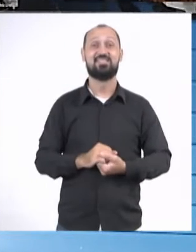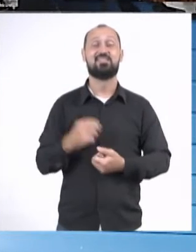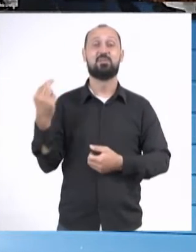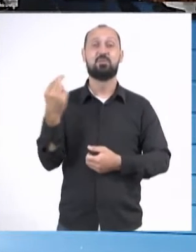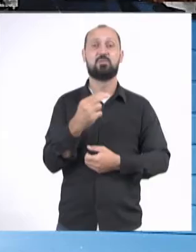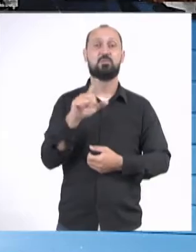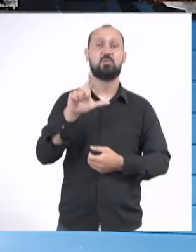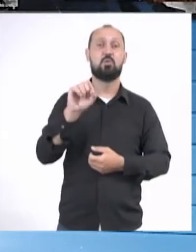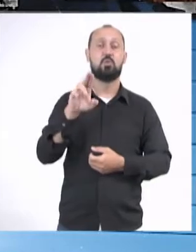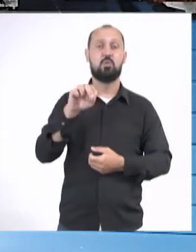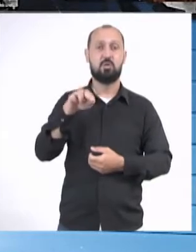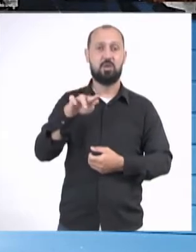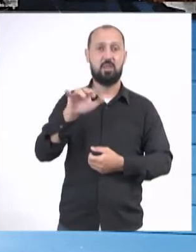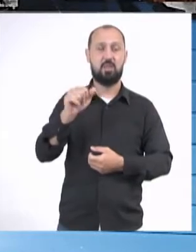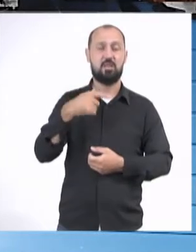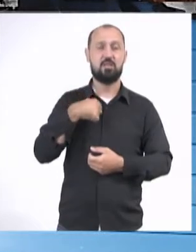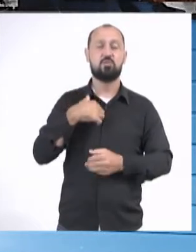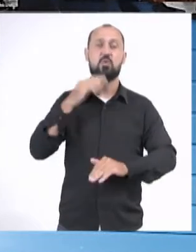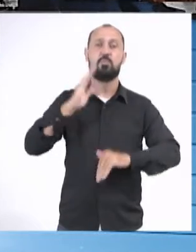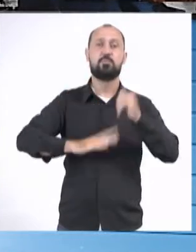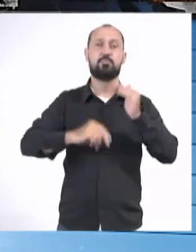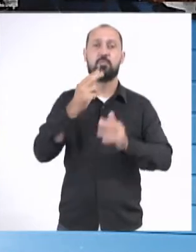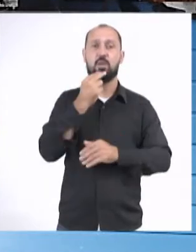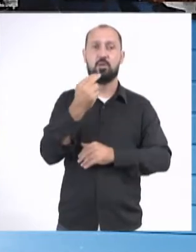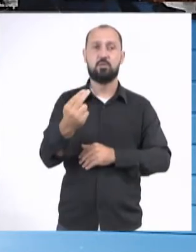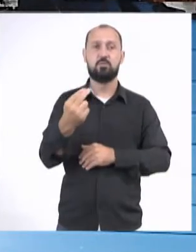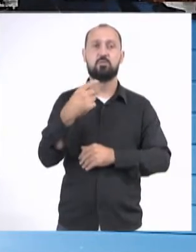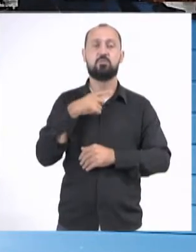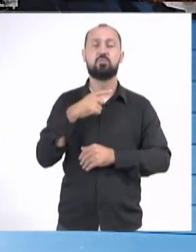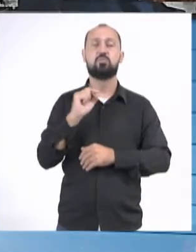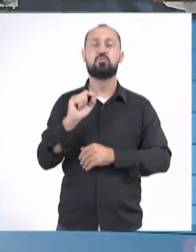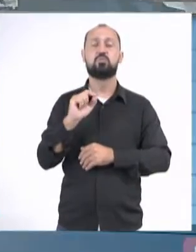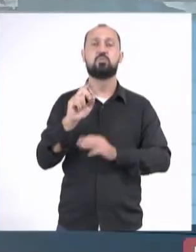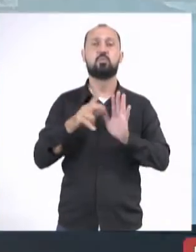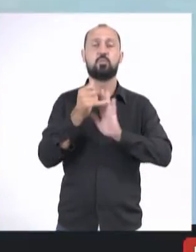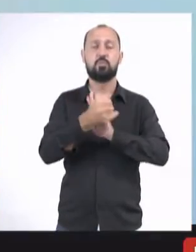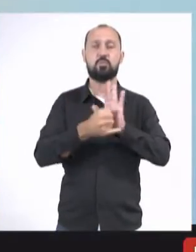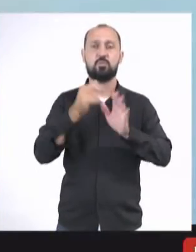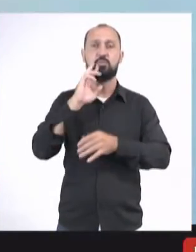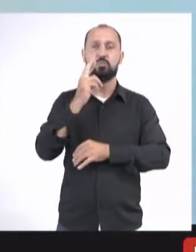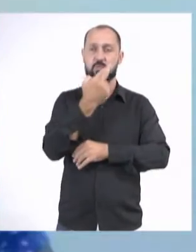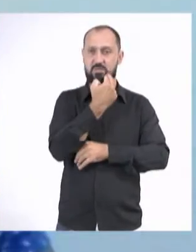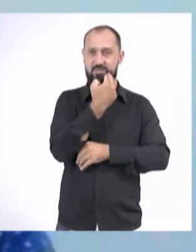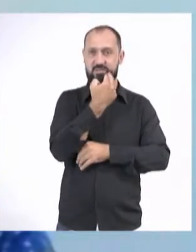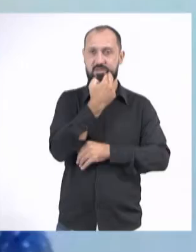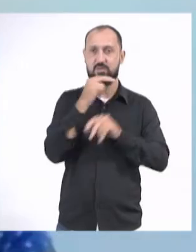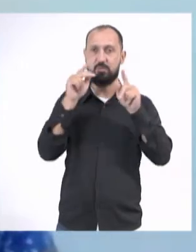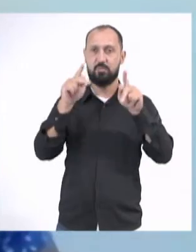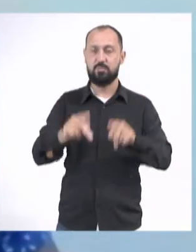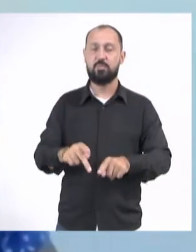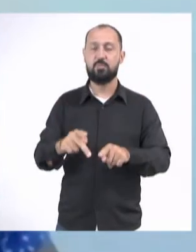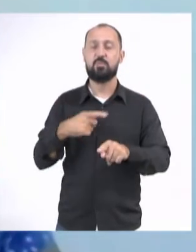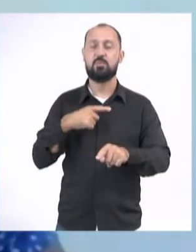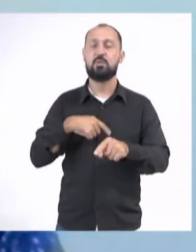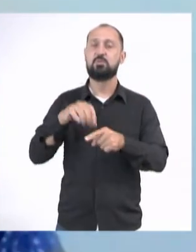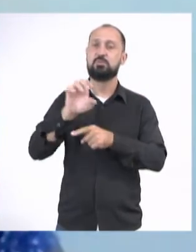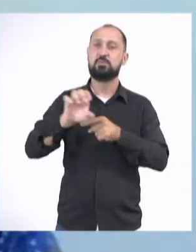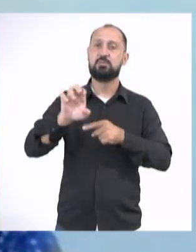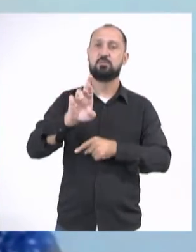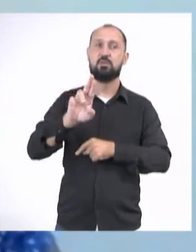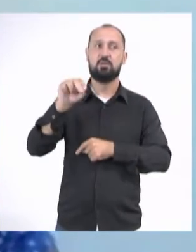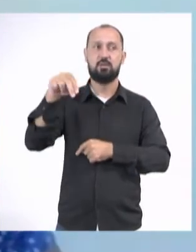eu sou Lorena Leite, eu sou nutricionista do programa Restaurante Popular do Estado do Rio Grande do Norte.